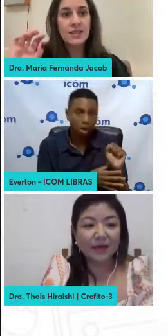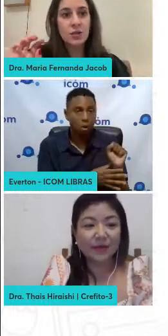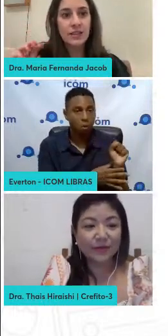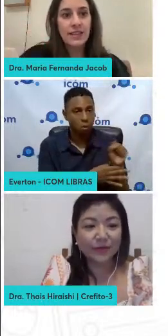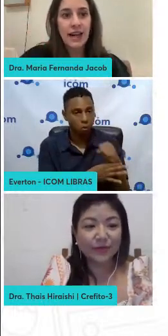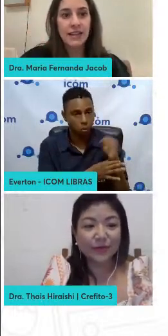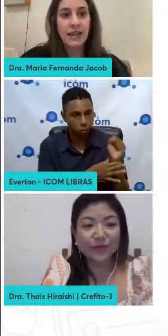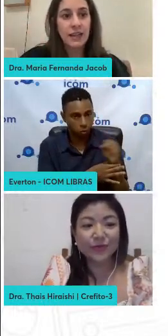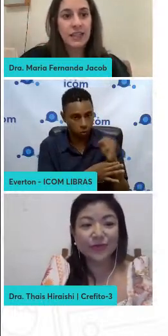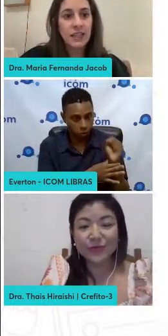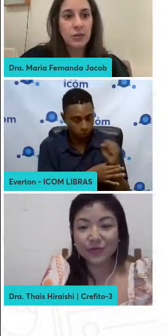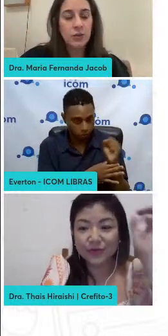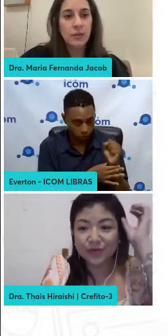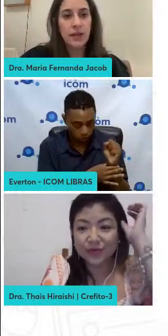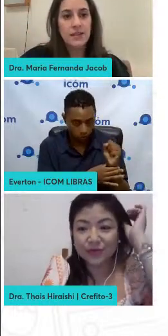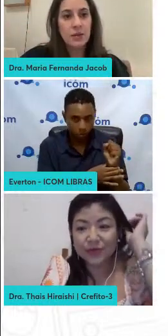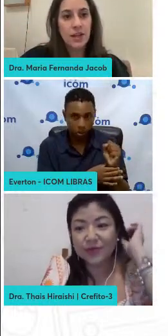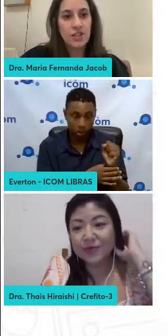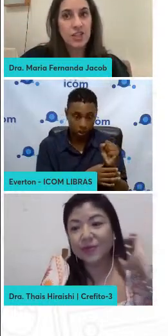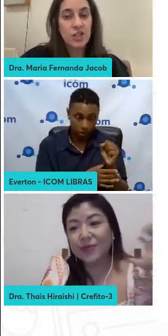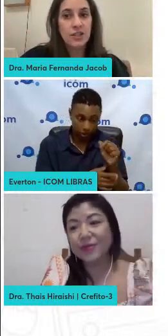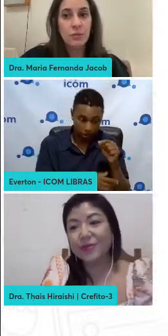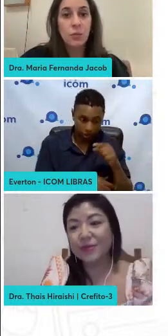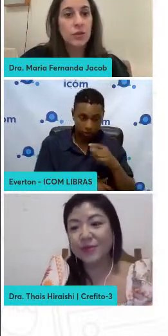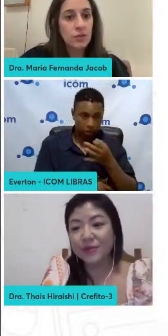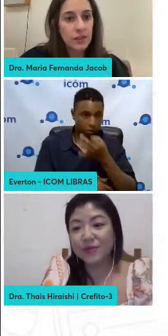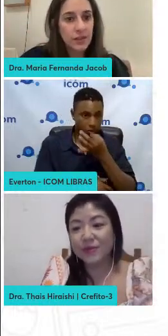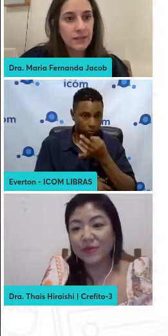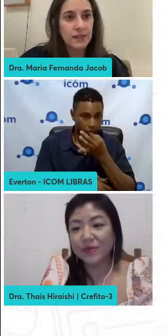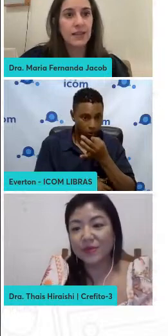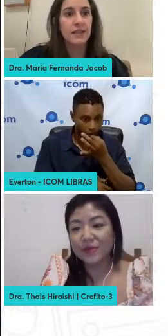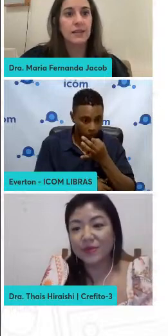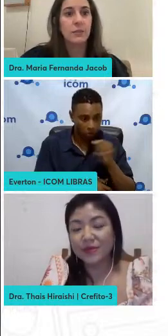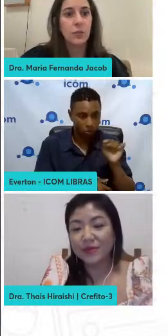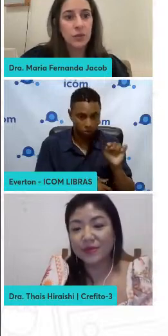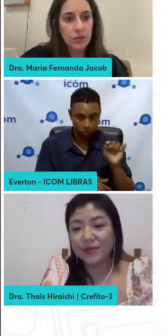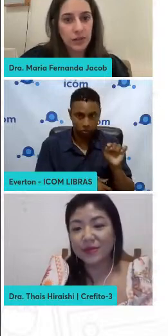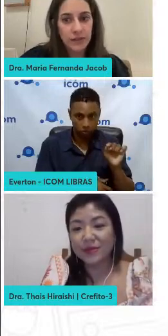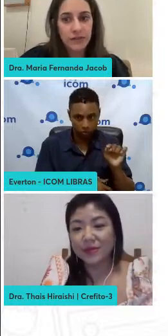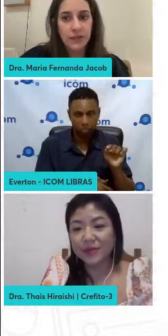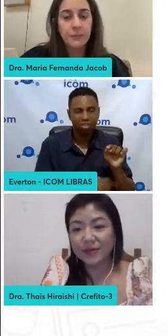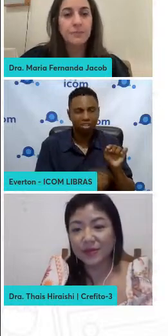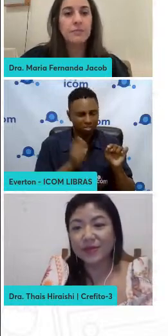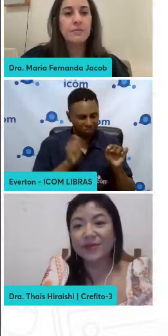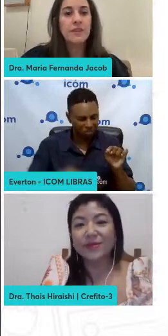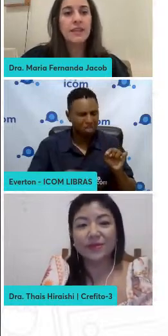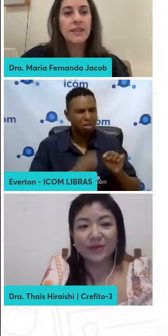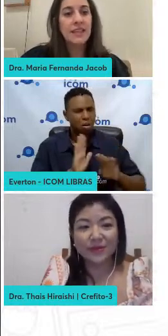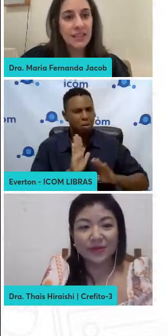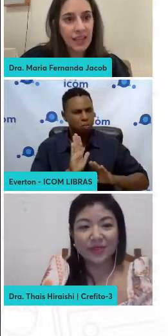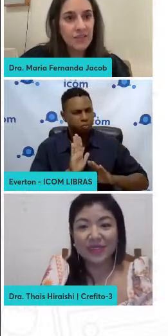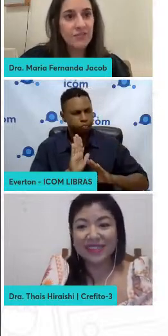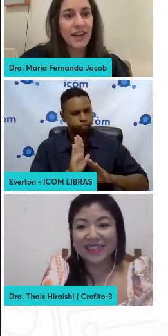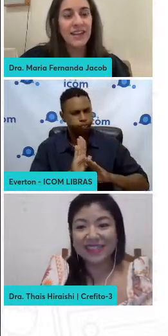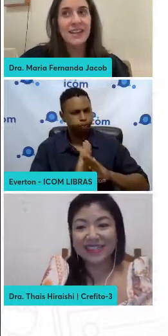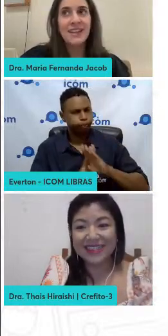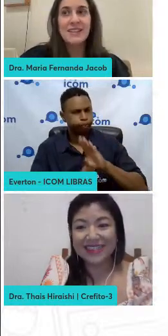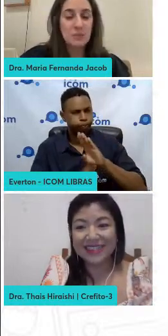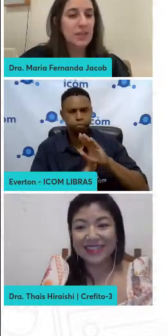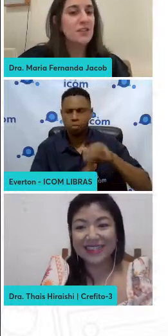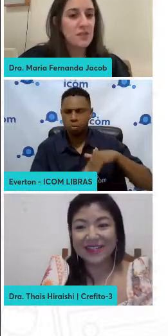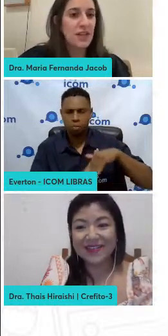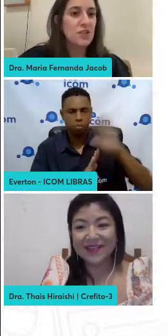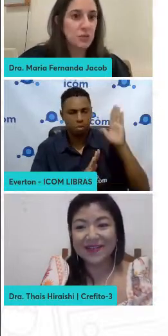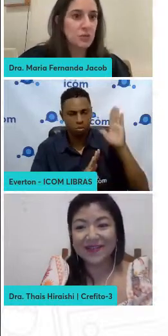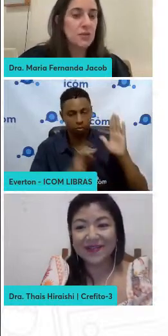ter esse olhar clínico no Pilates, eu acho que a gente tem muito a crescer ainda, muito a crescer. E quem vai